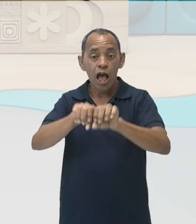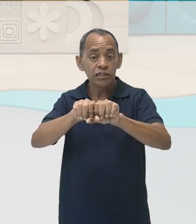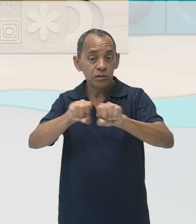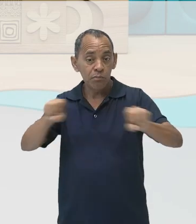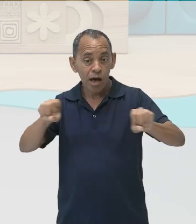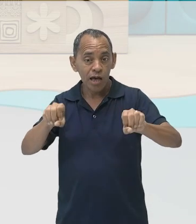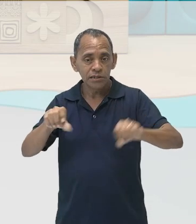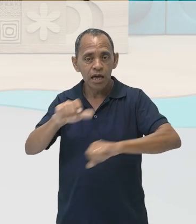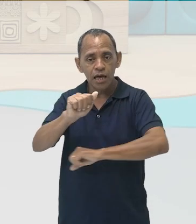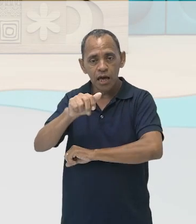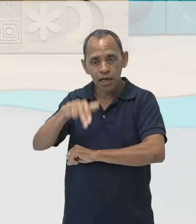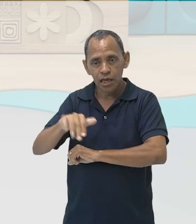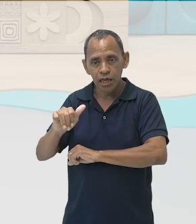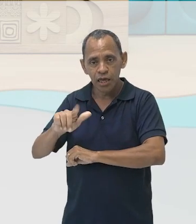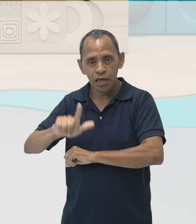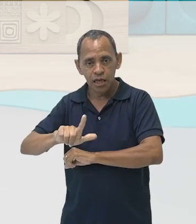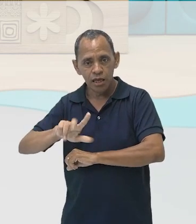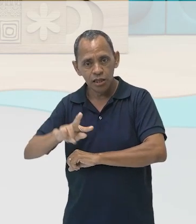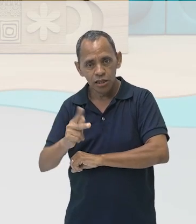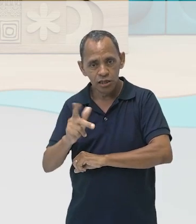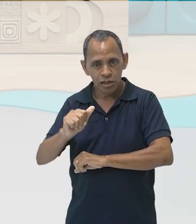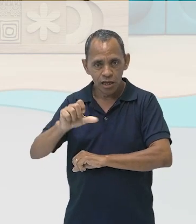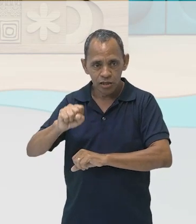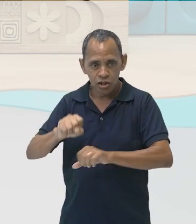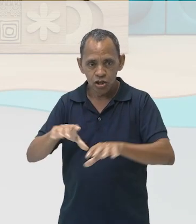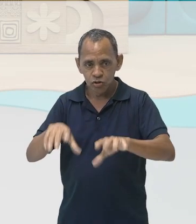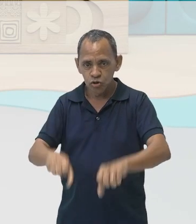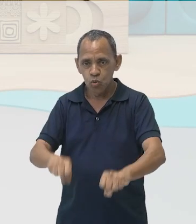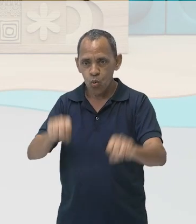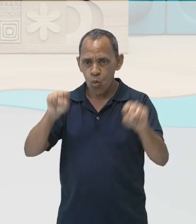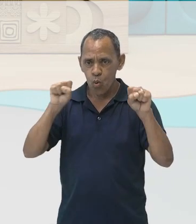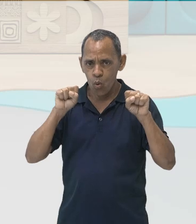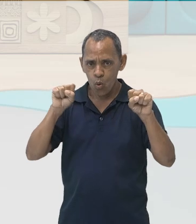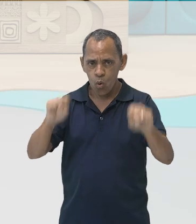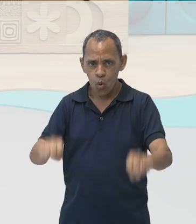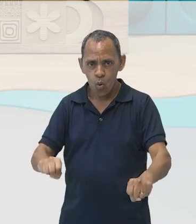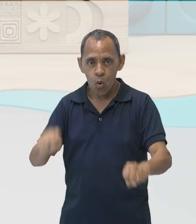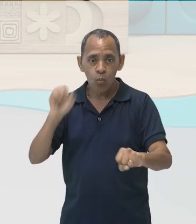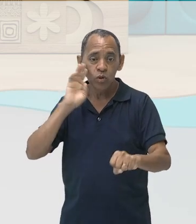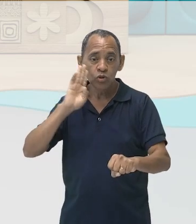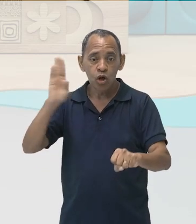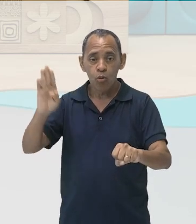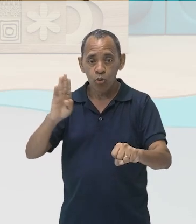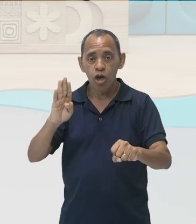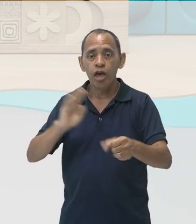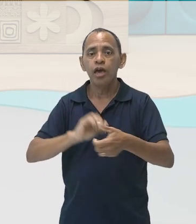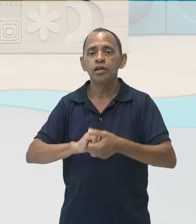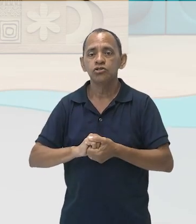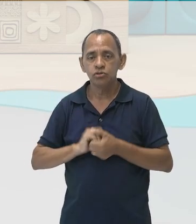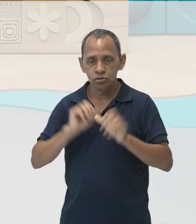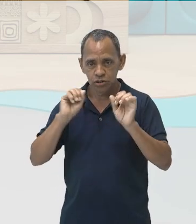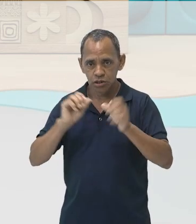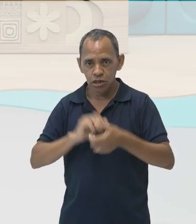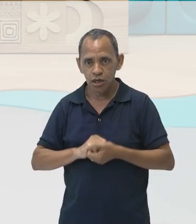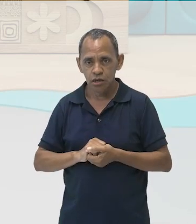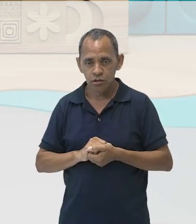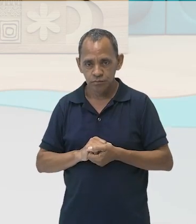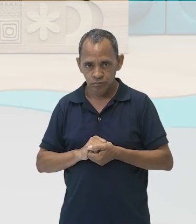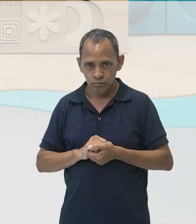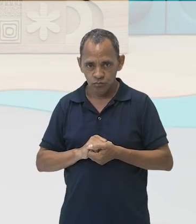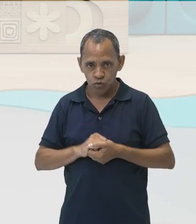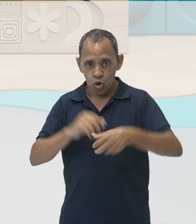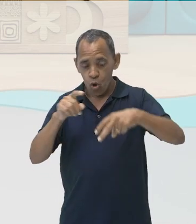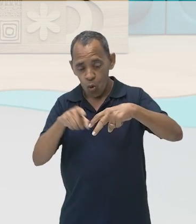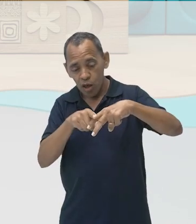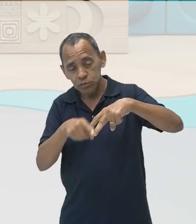as anilhas, que vão potencializar exercícios ali, principalmente dos membros inferiores, como nos agachamentos,